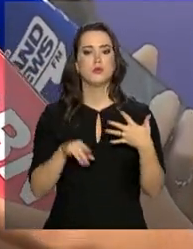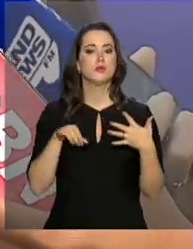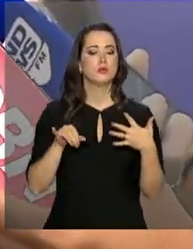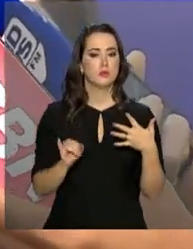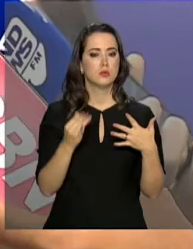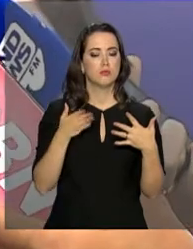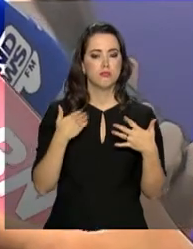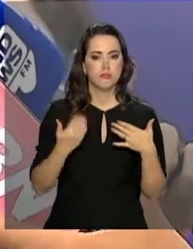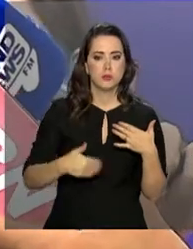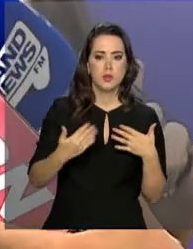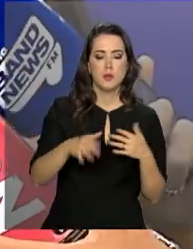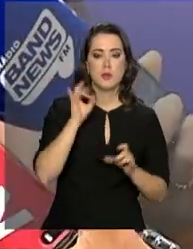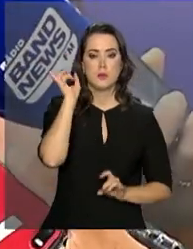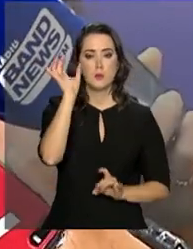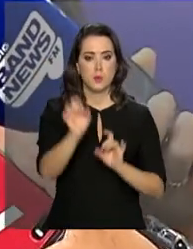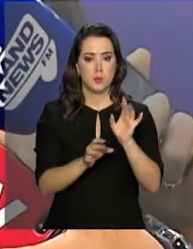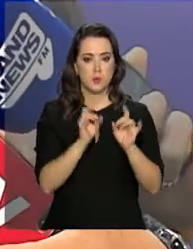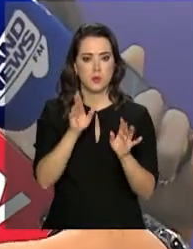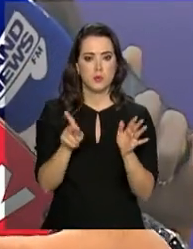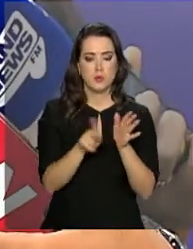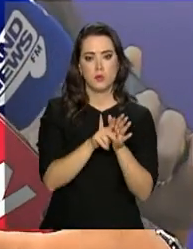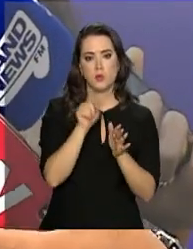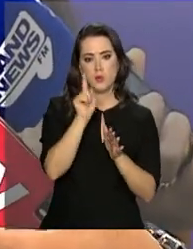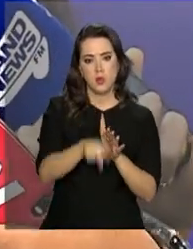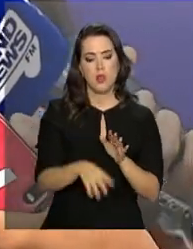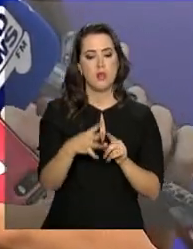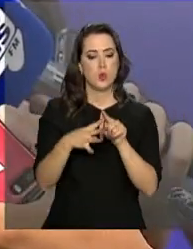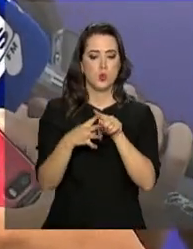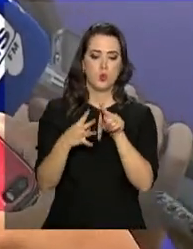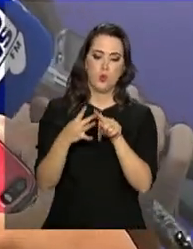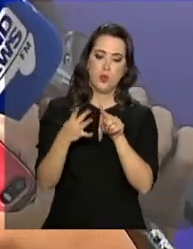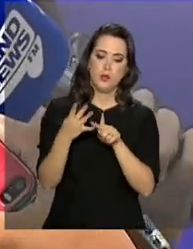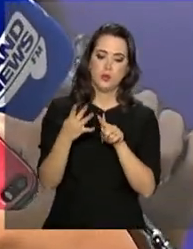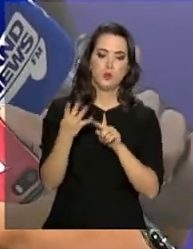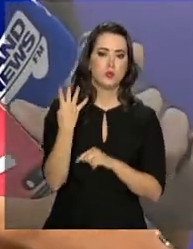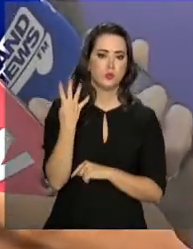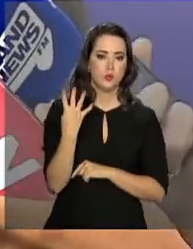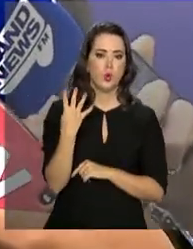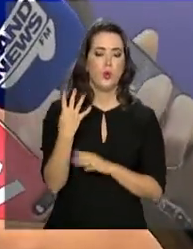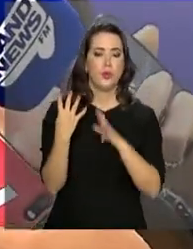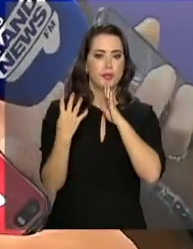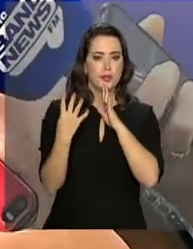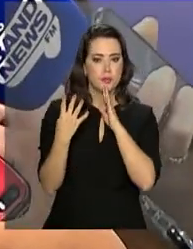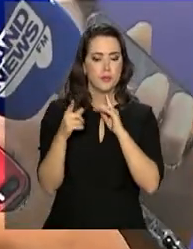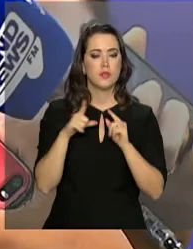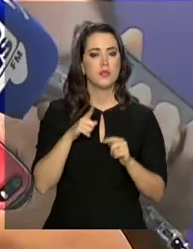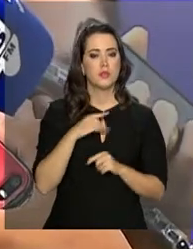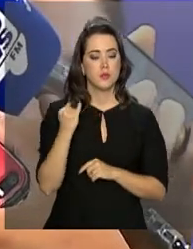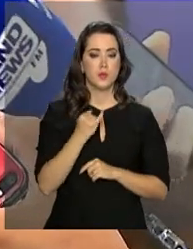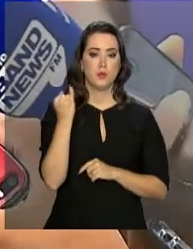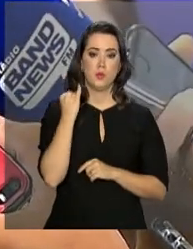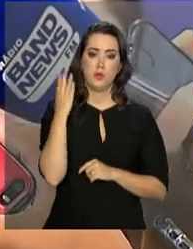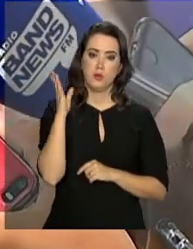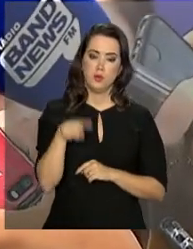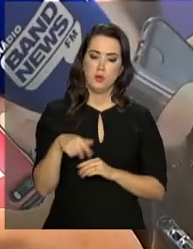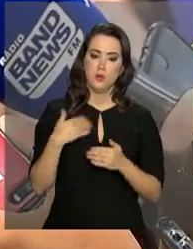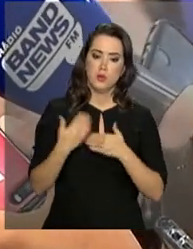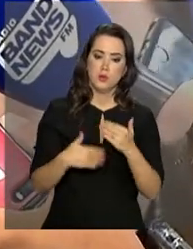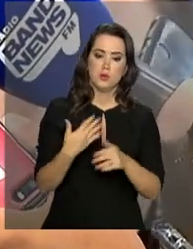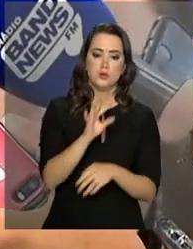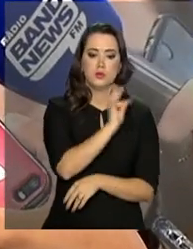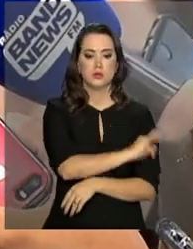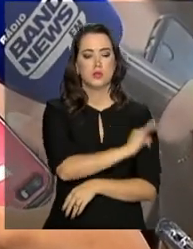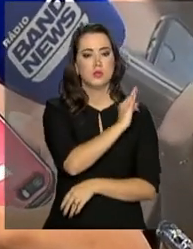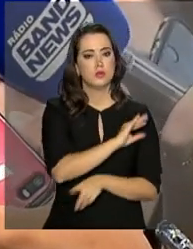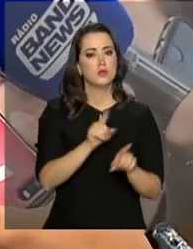formativos, especialmente os propedêuticos, ou seja, as 4 áreas de conhecimento, podendo ainda ter o referencial de itinerário técnico,